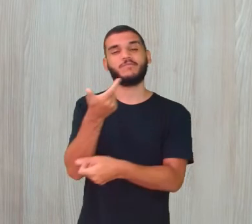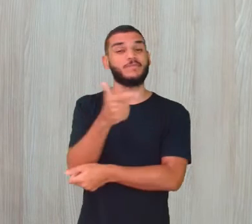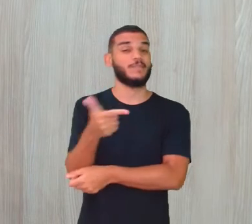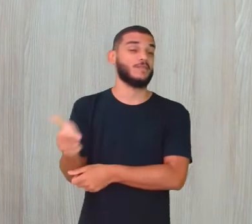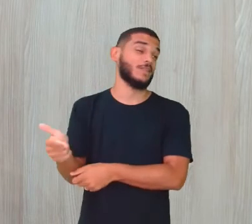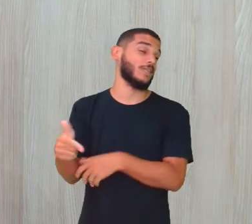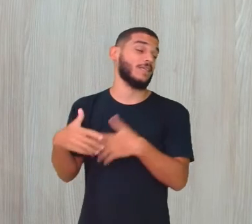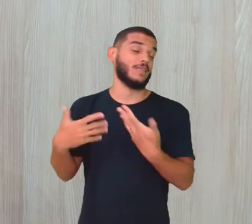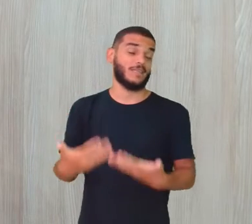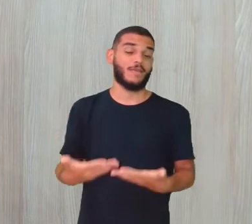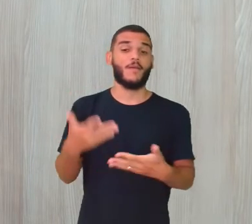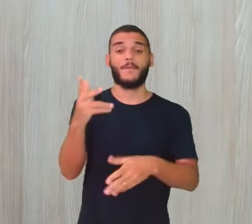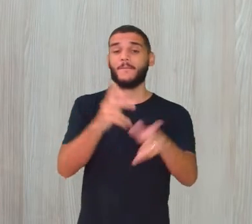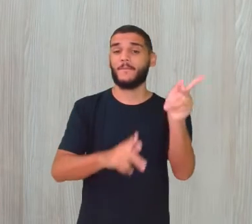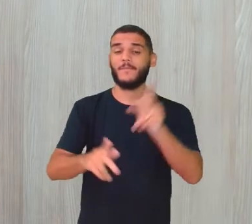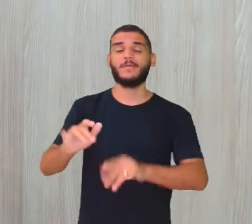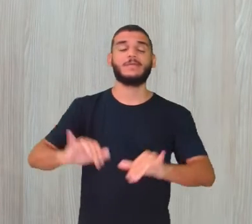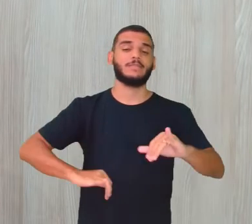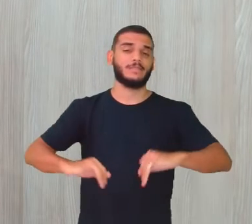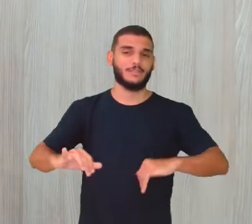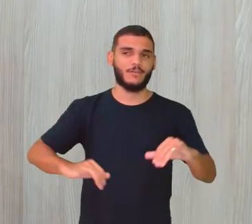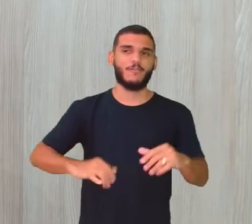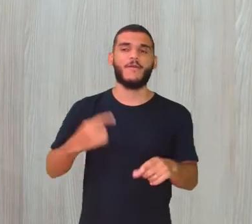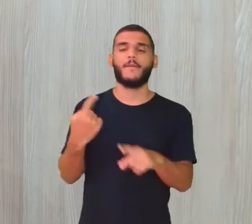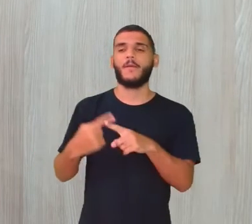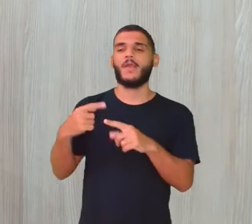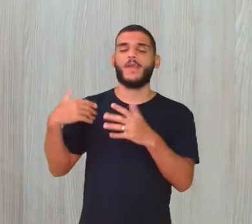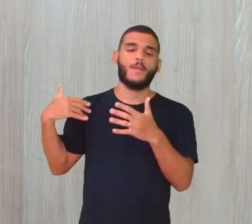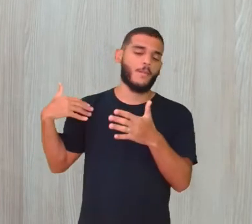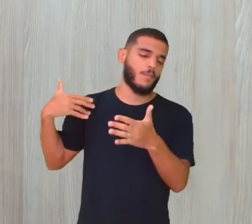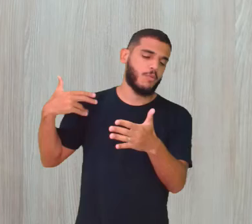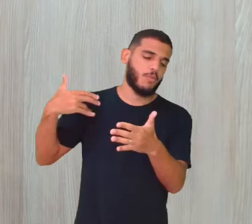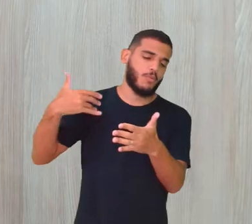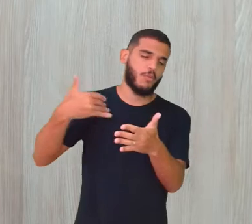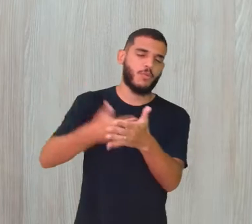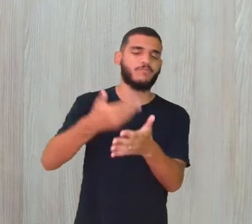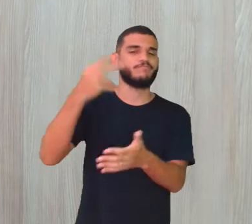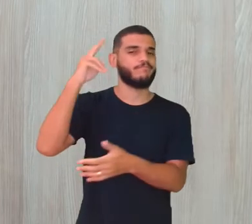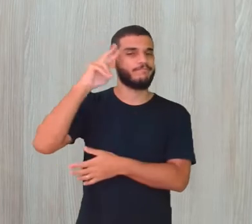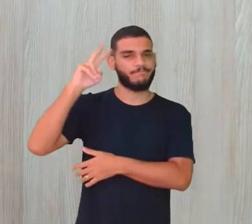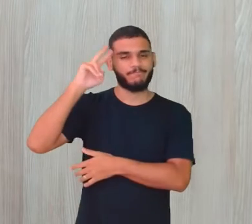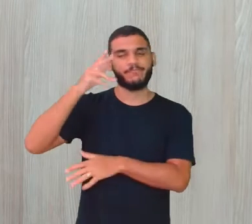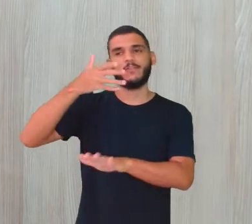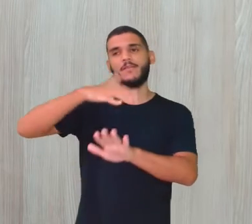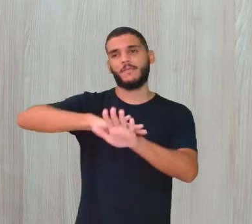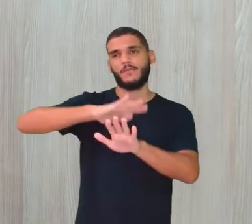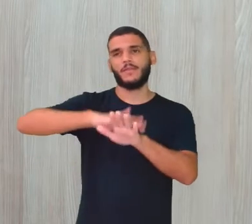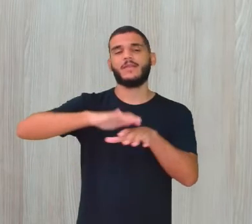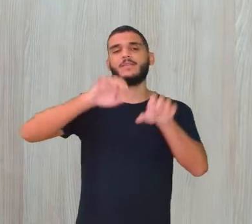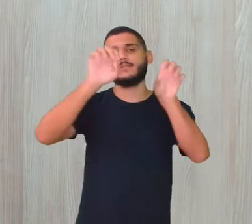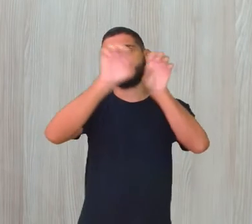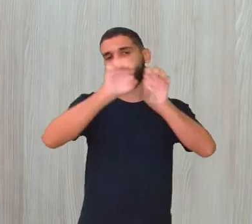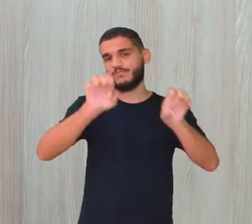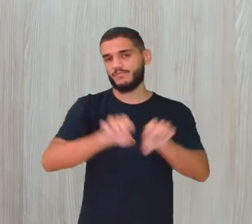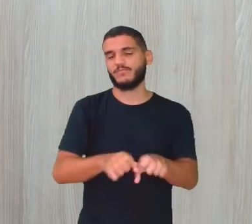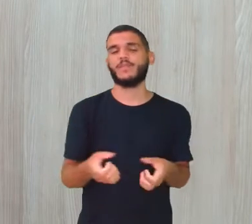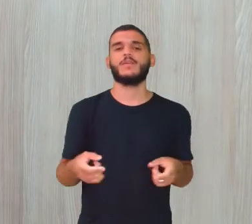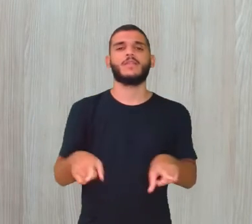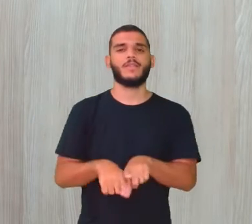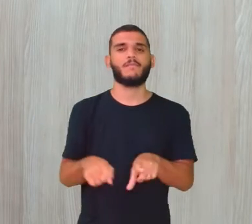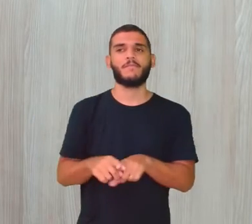impactada, né? E devido a todo esse processo que a gente falou aqui histórico, toda essa estrutura, essa história nossa